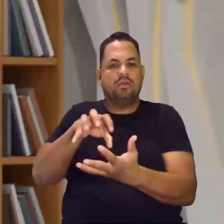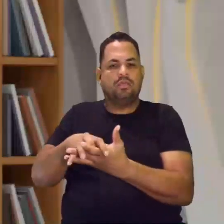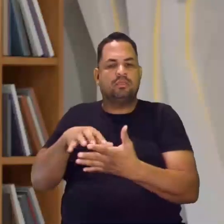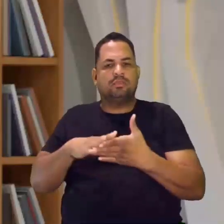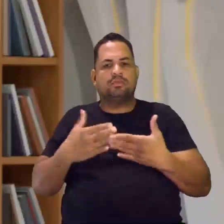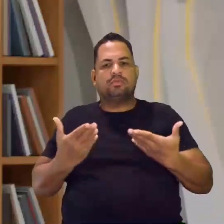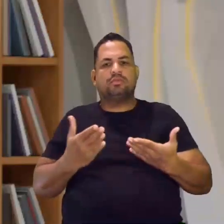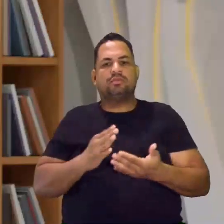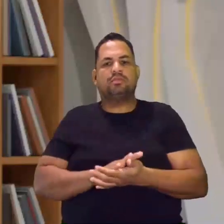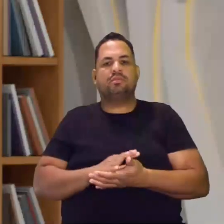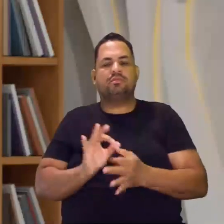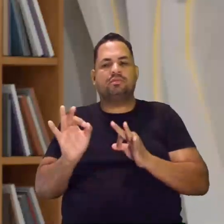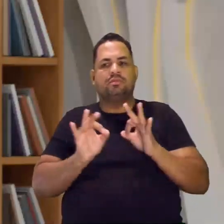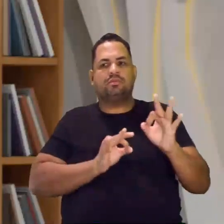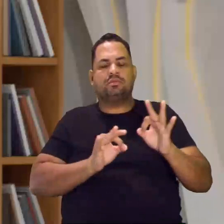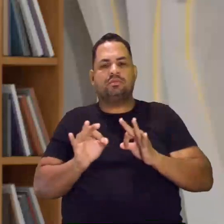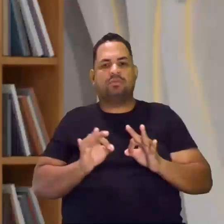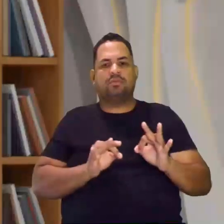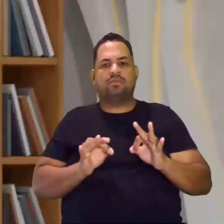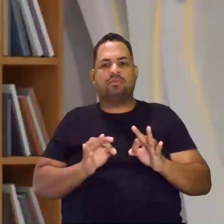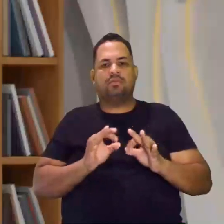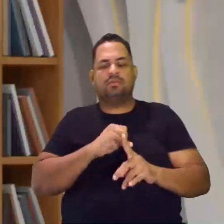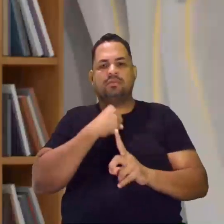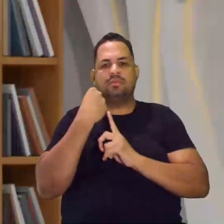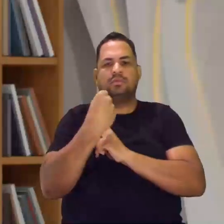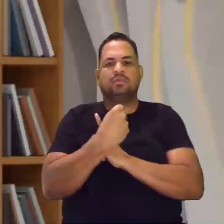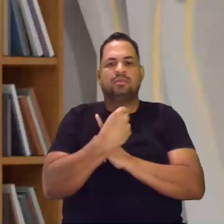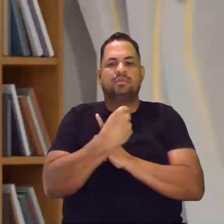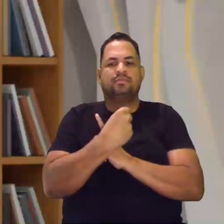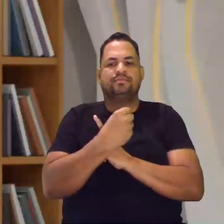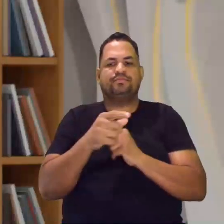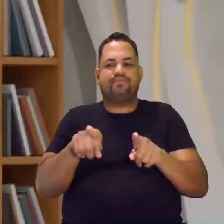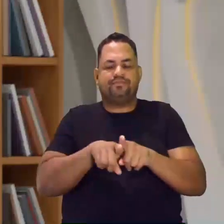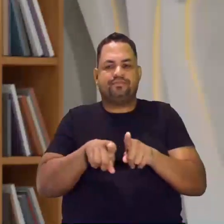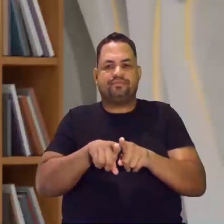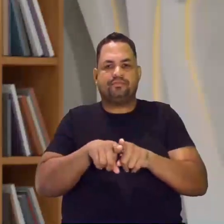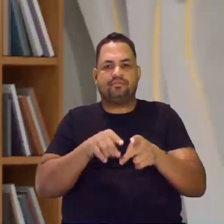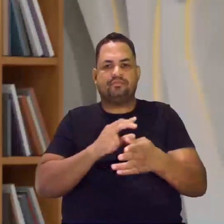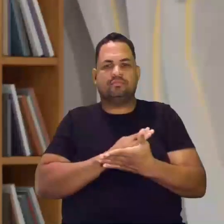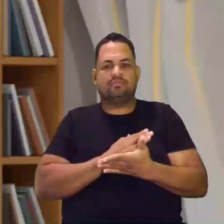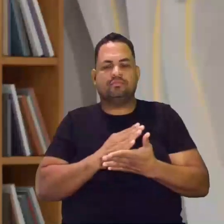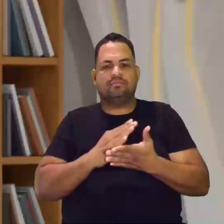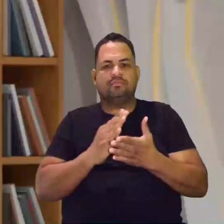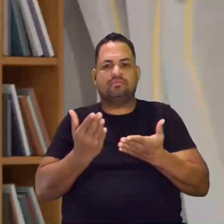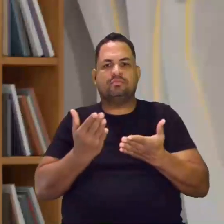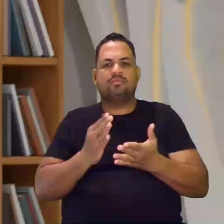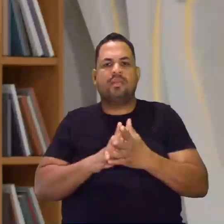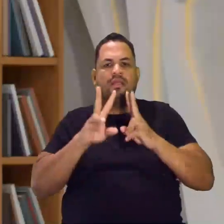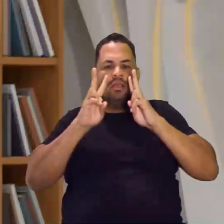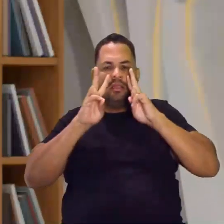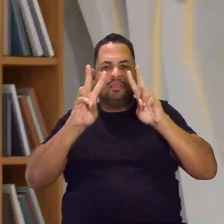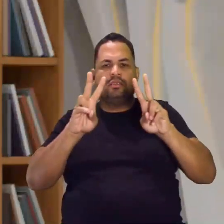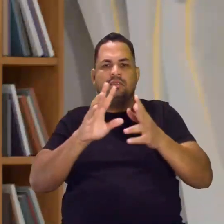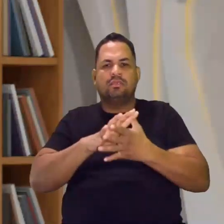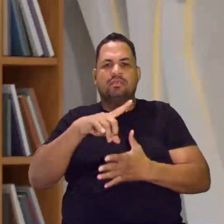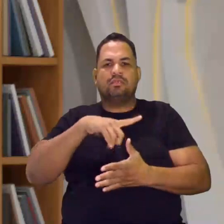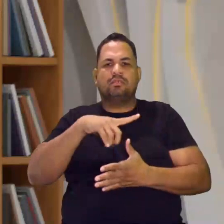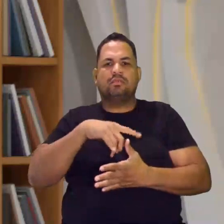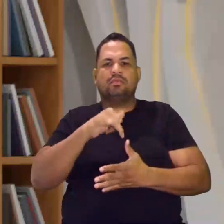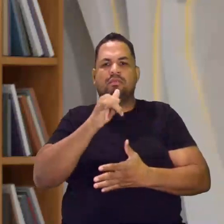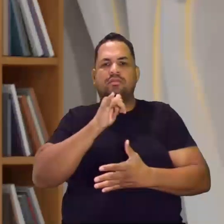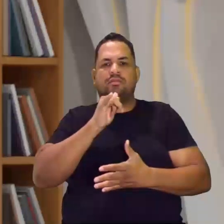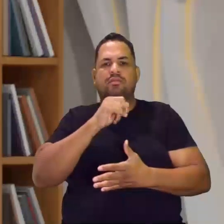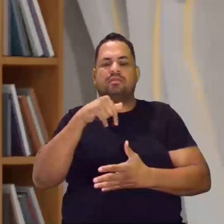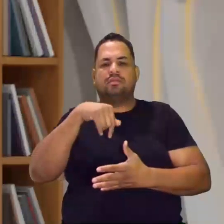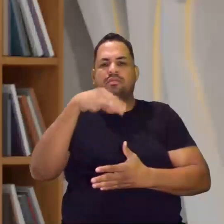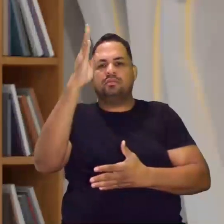visão eurocêntrica que foi criada socialmente, também a partir dessa visão dos colonizadores, a gente tem um exemplo no